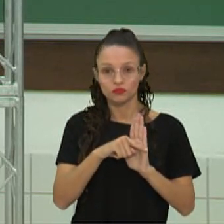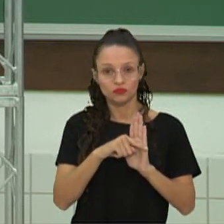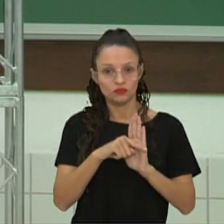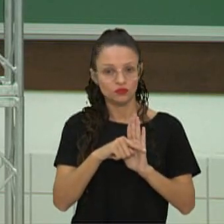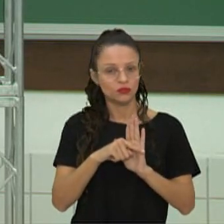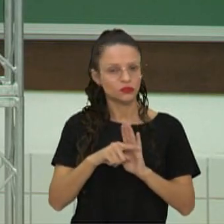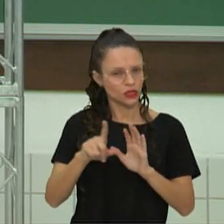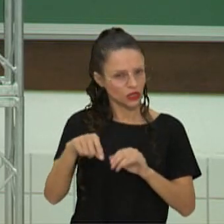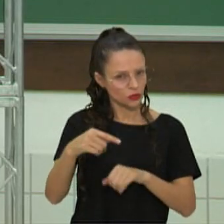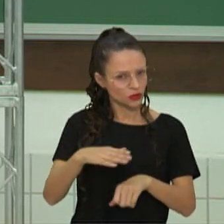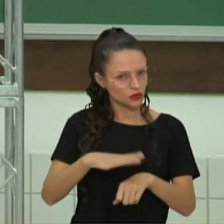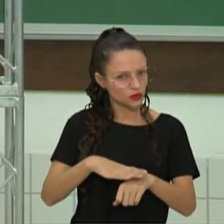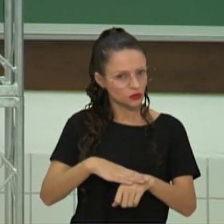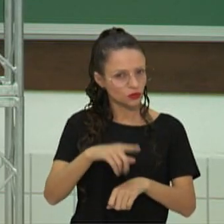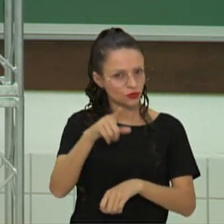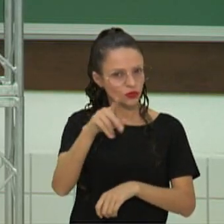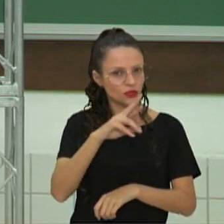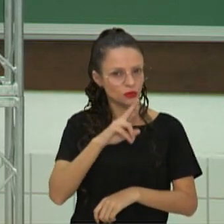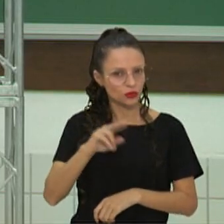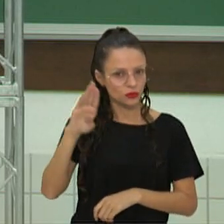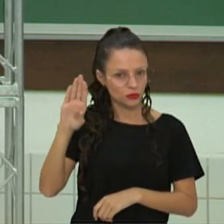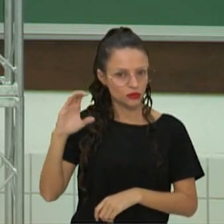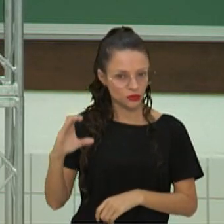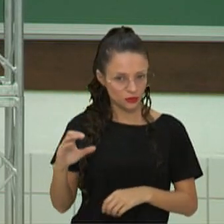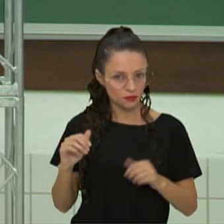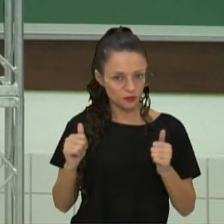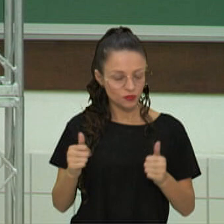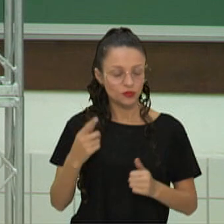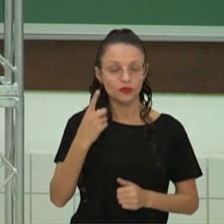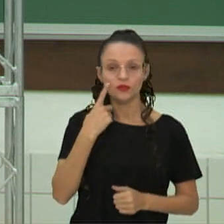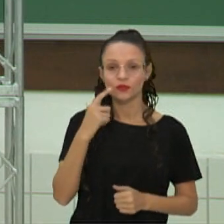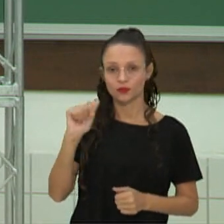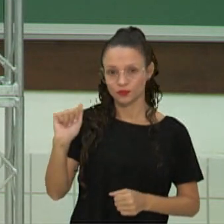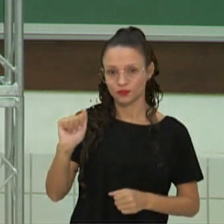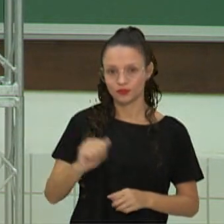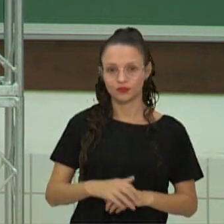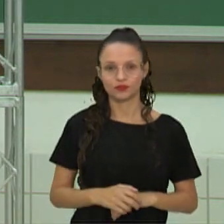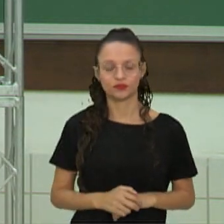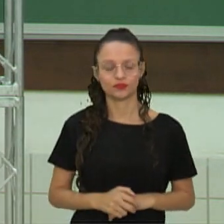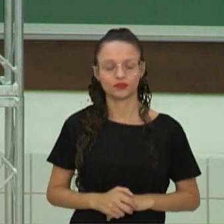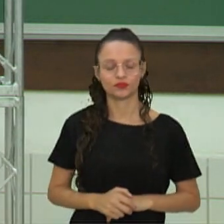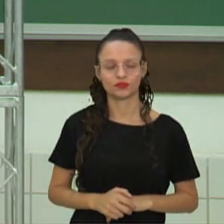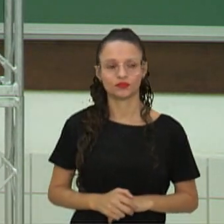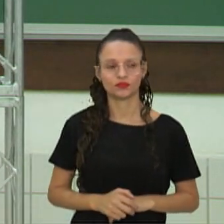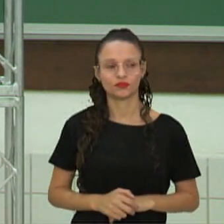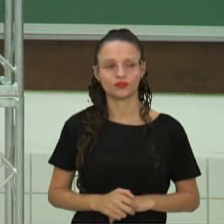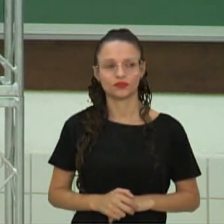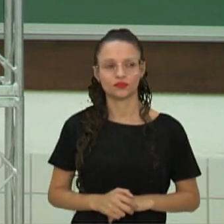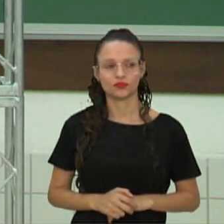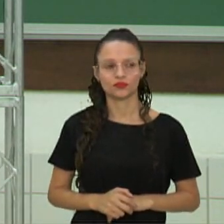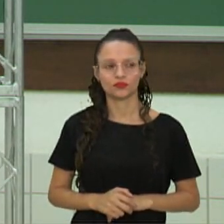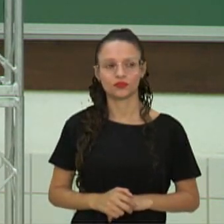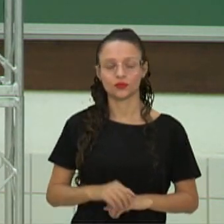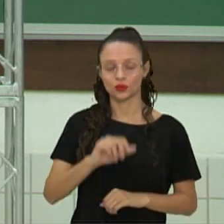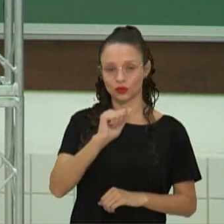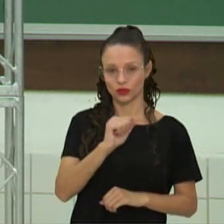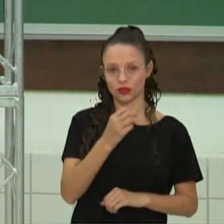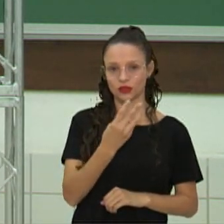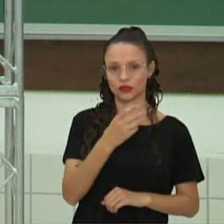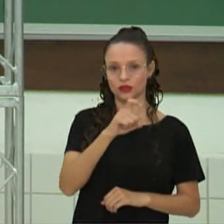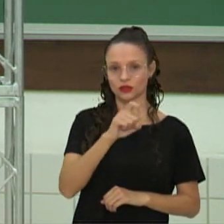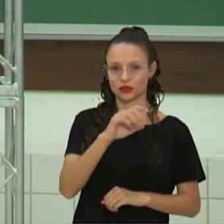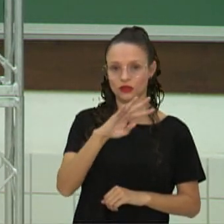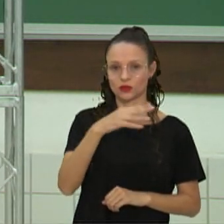mais um tempinho para fazer a letra B e a letra C e a gente volta com as respostas. Vamos ver então como é que fica. Olha lá. Polinômio A é 3x